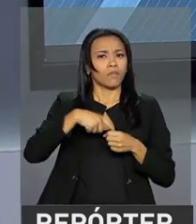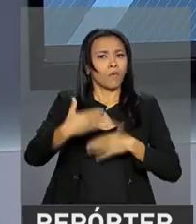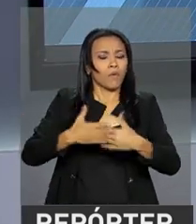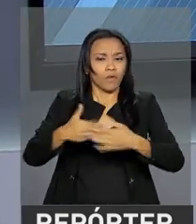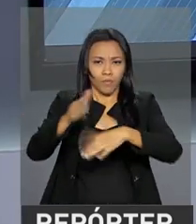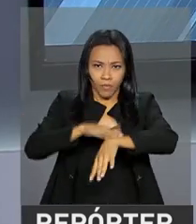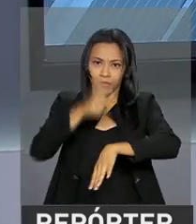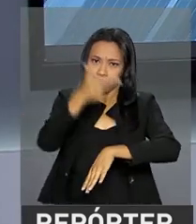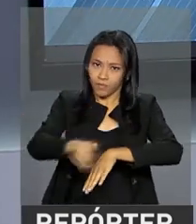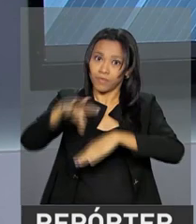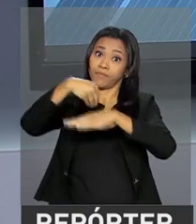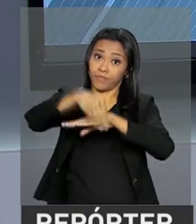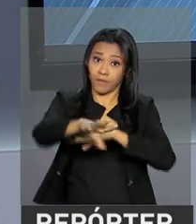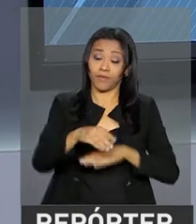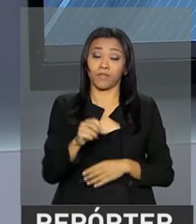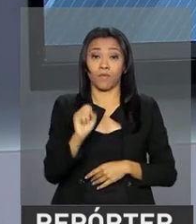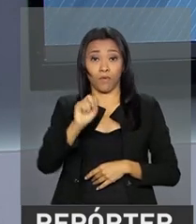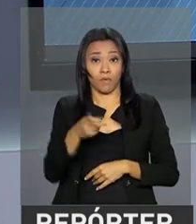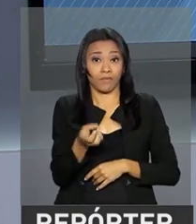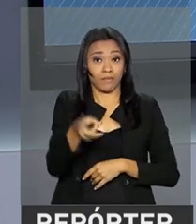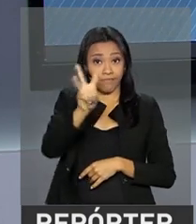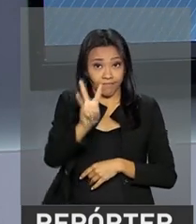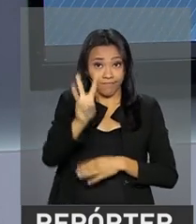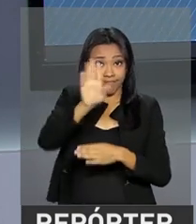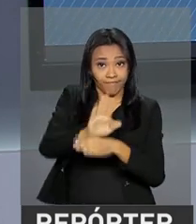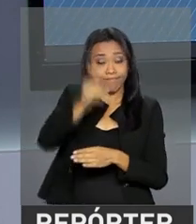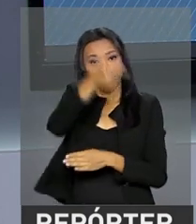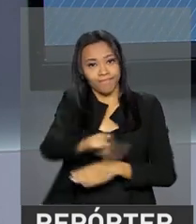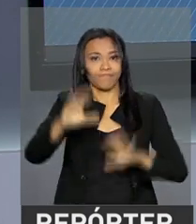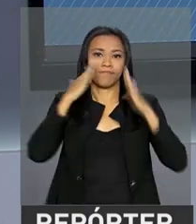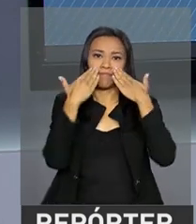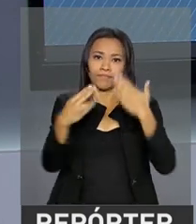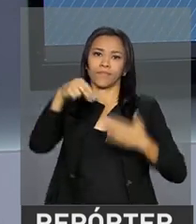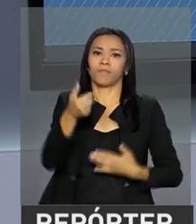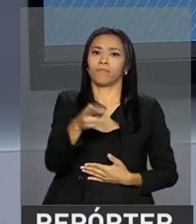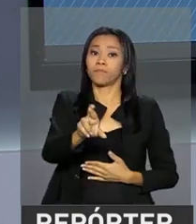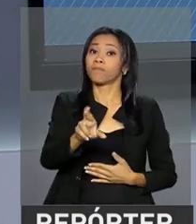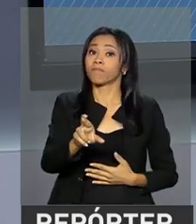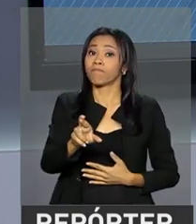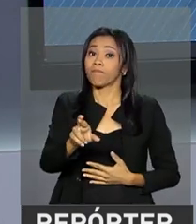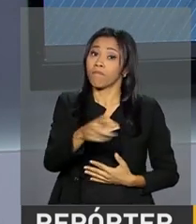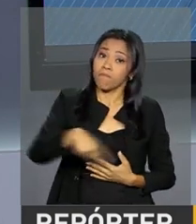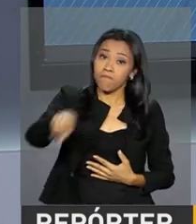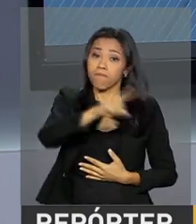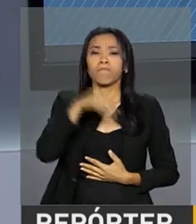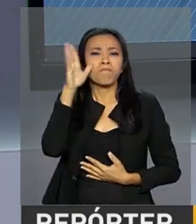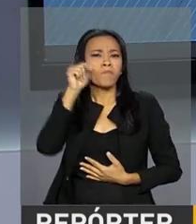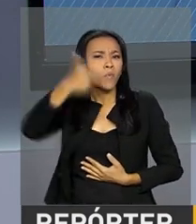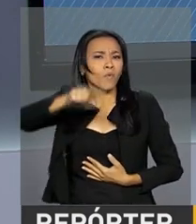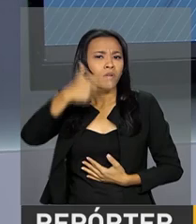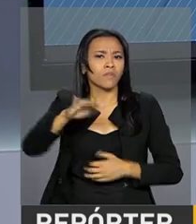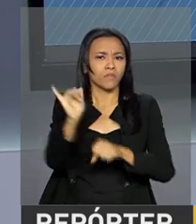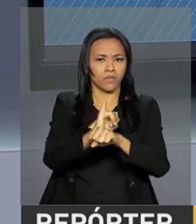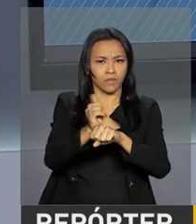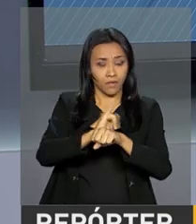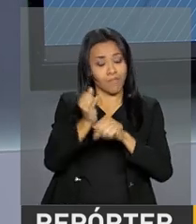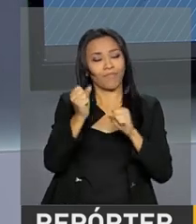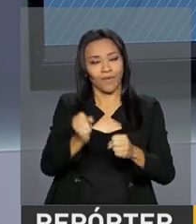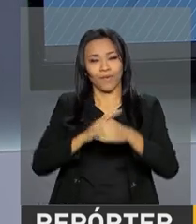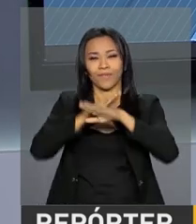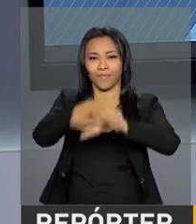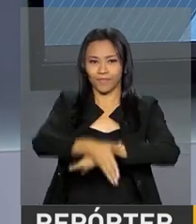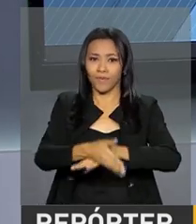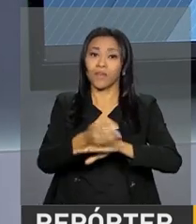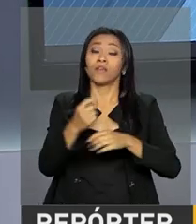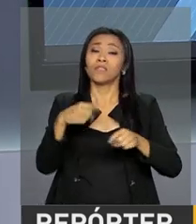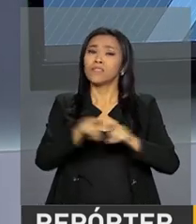momento com outras informações ou às três da tarde na próxima edição do repórter nbr para rever as reportagens basta acessar o youtube